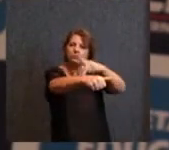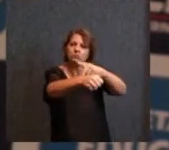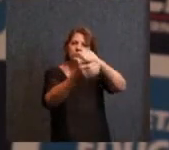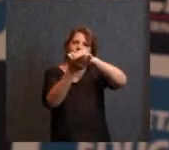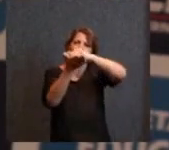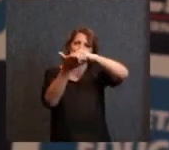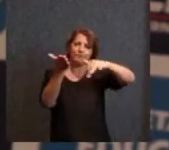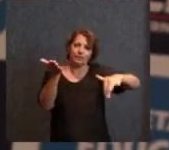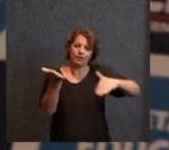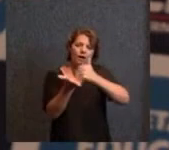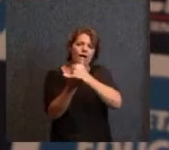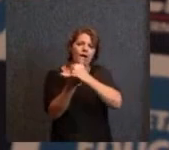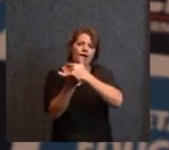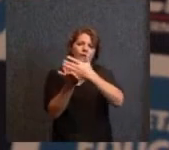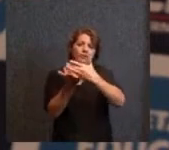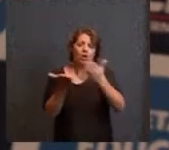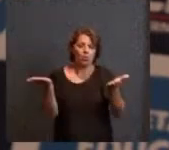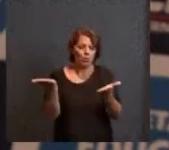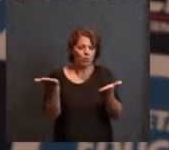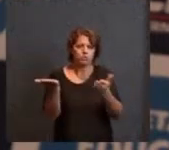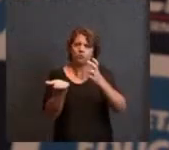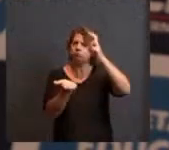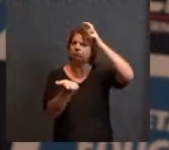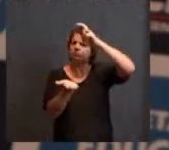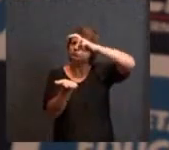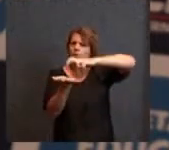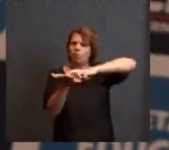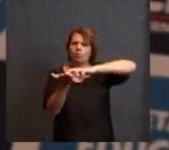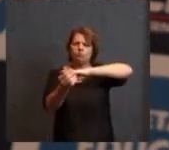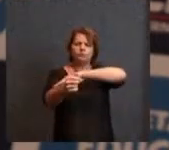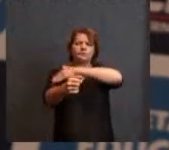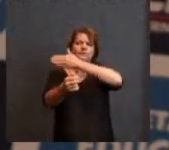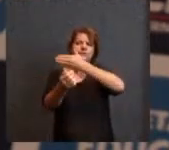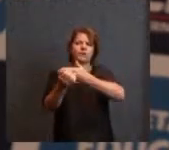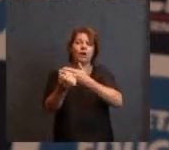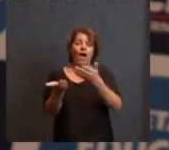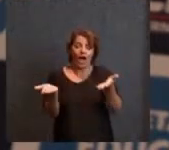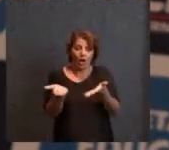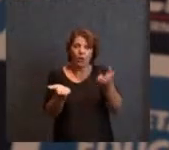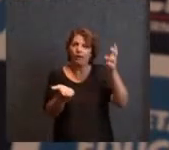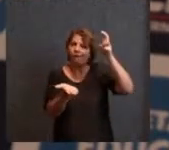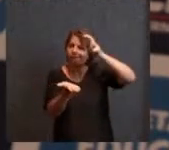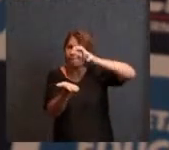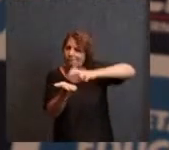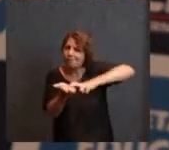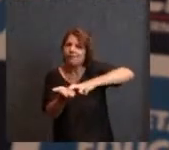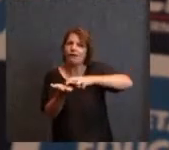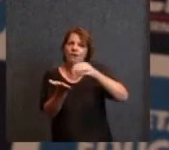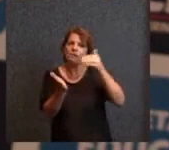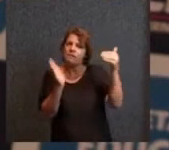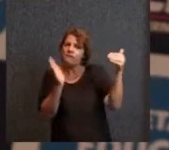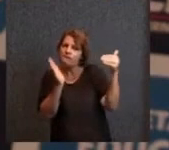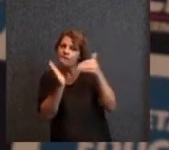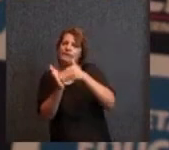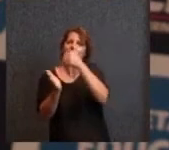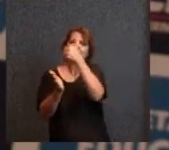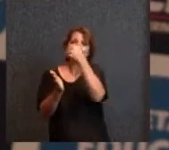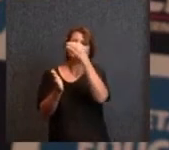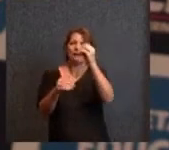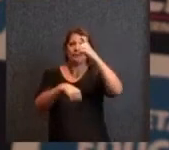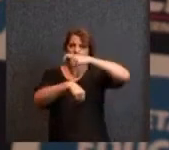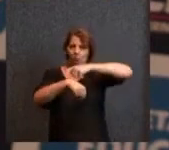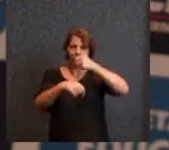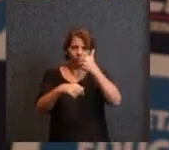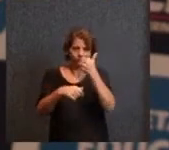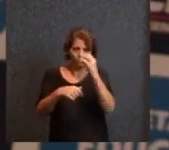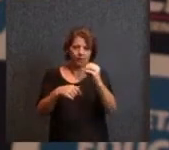vamos estar durante o dia, nesse primeiro momento até às 10h10, ouvindo a palestra da